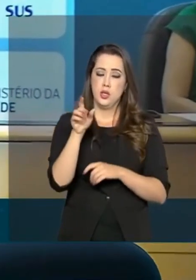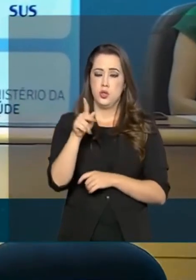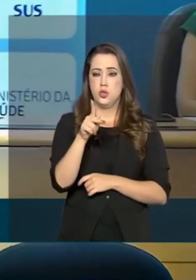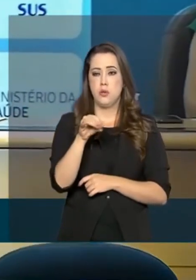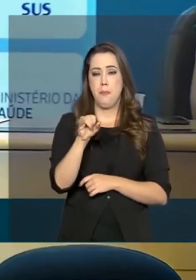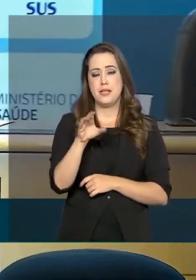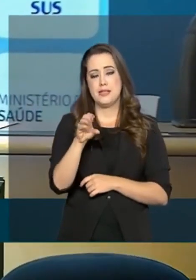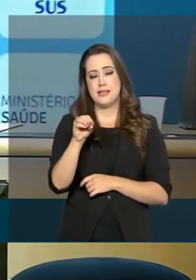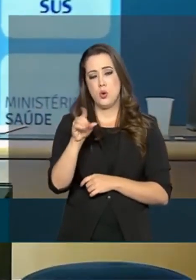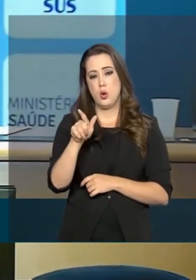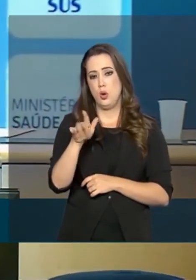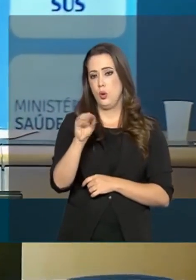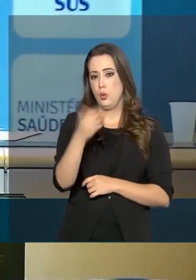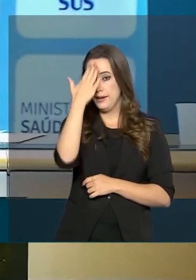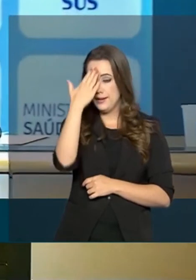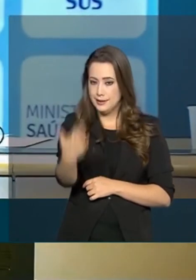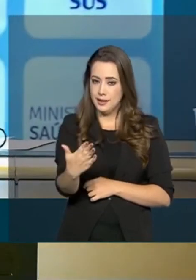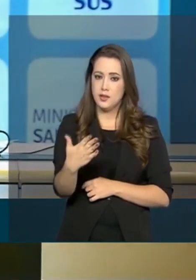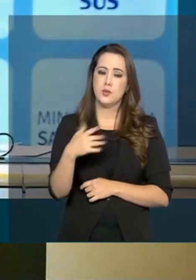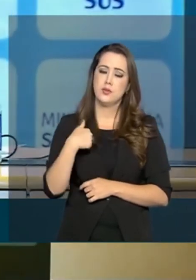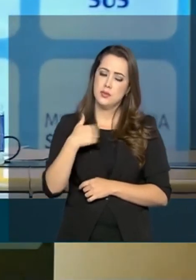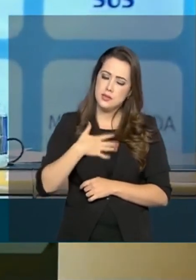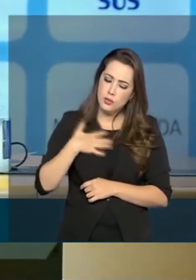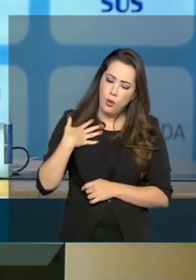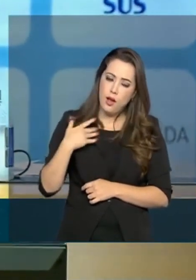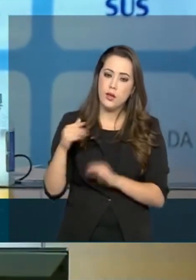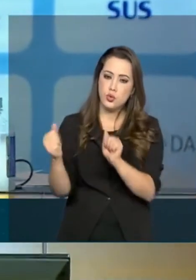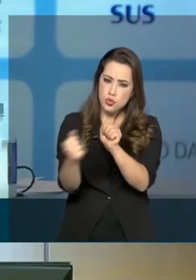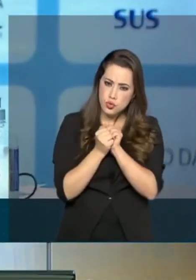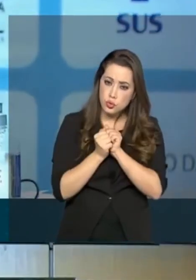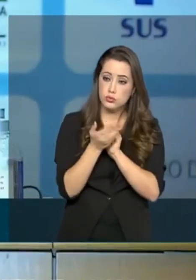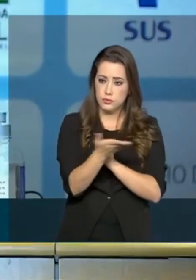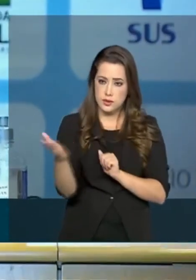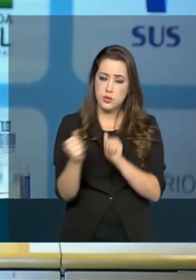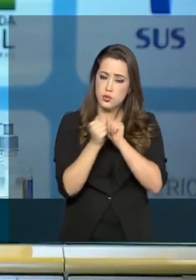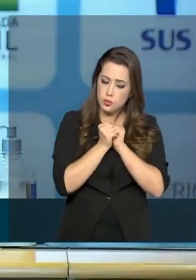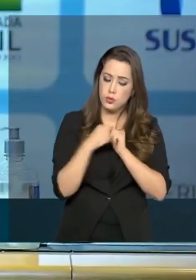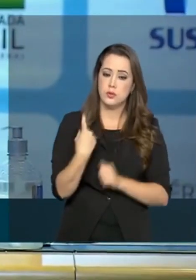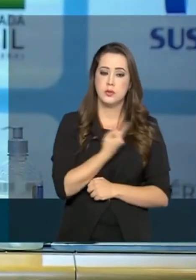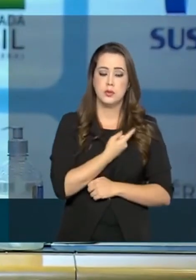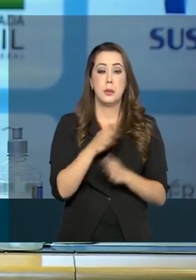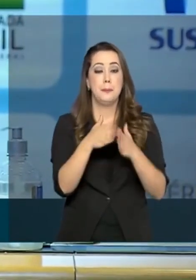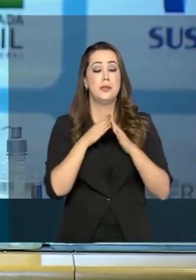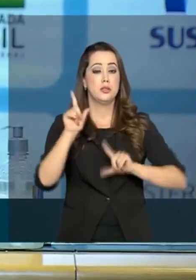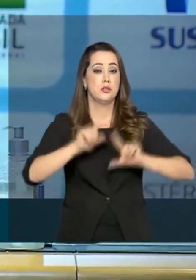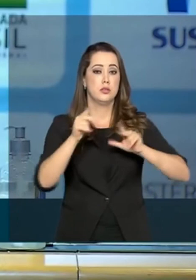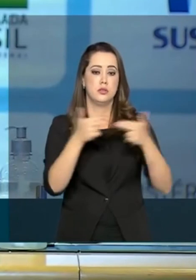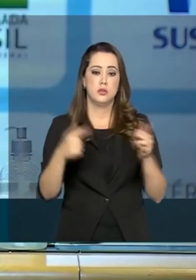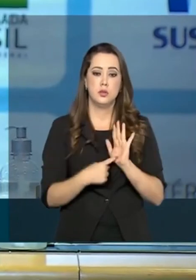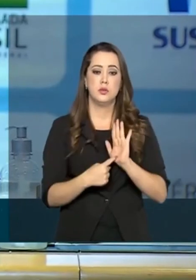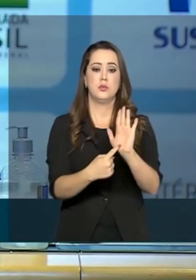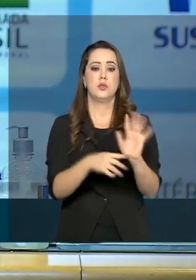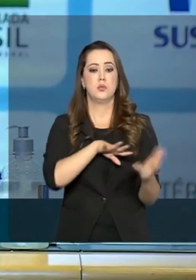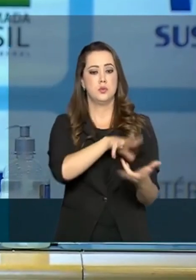tê-los conosco nessa batalha e solicitar à mídia que mostre para